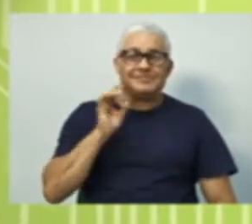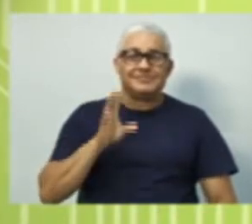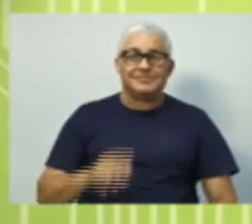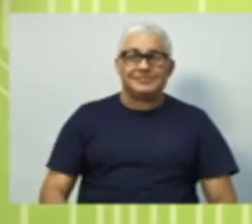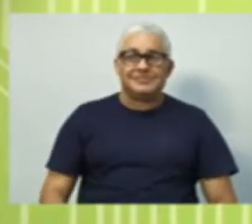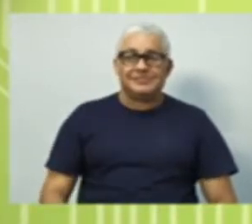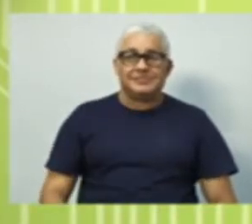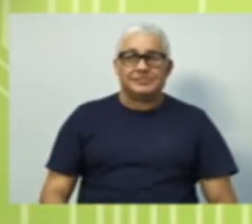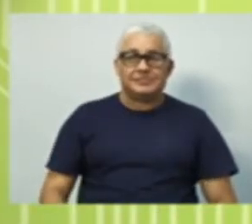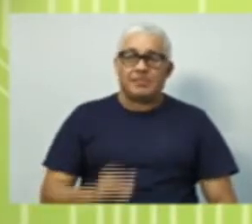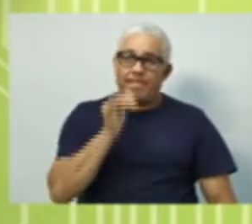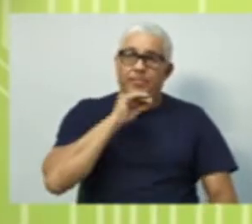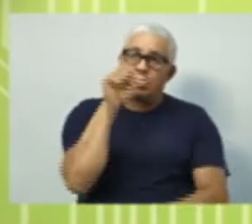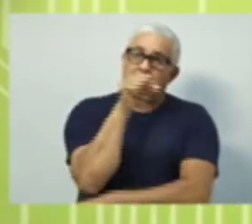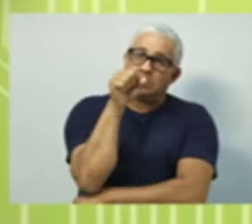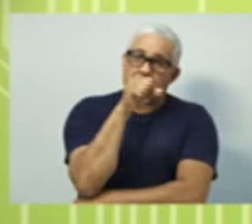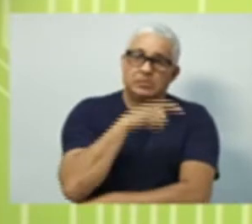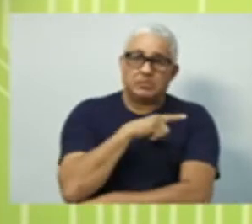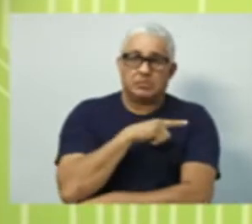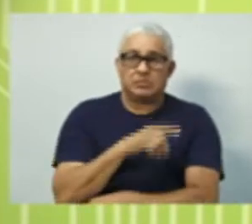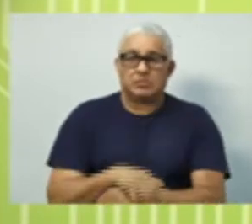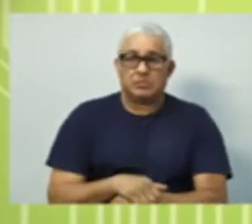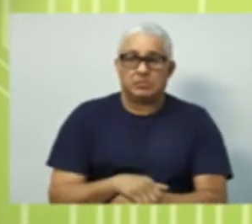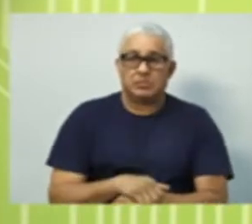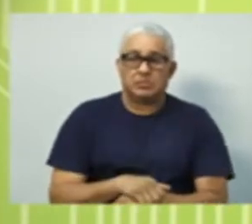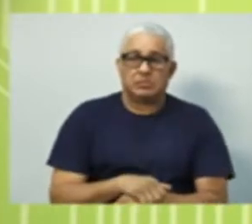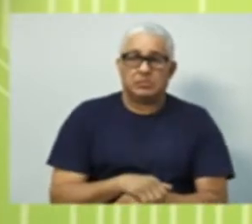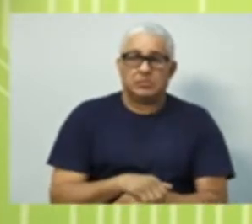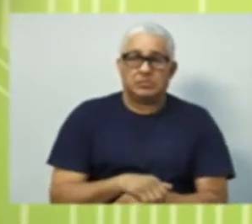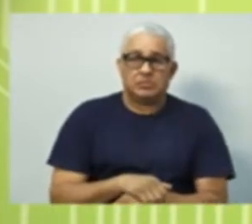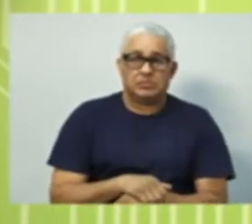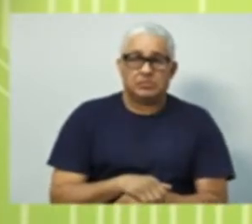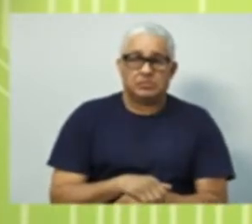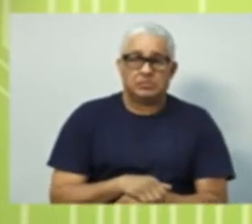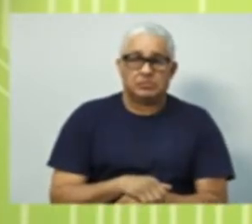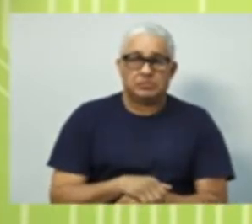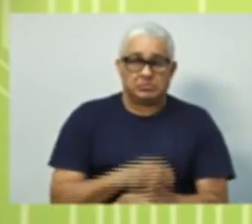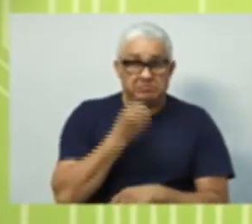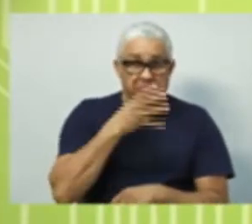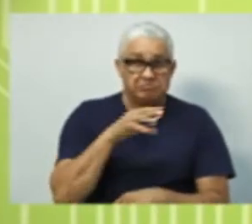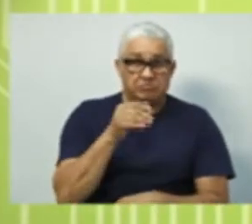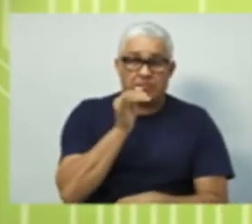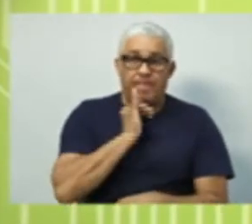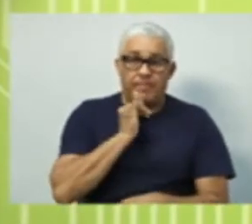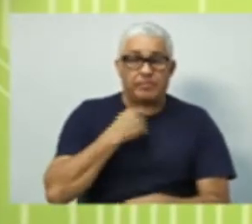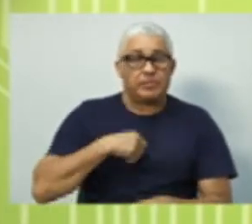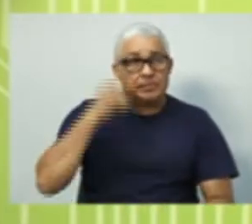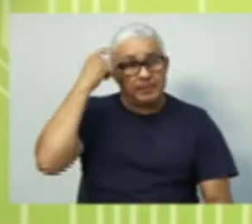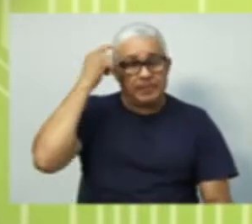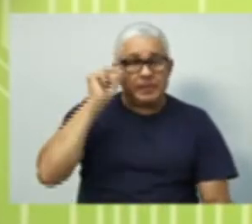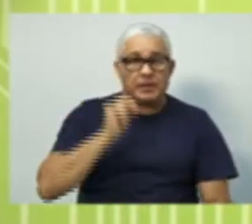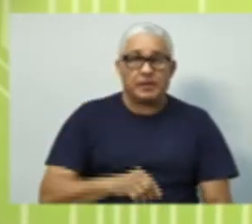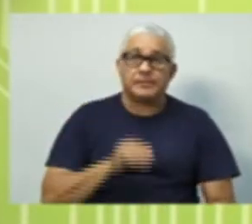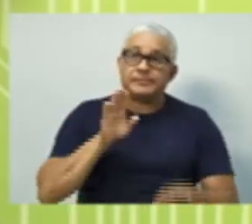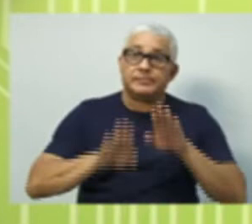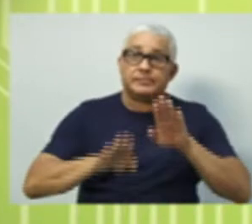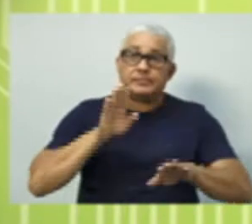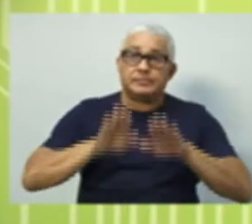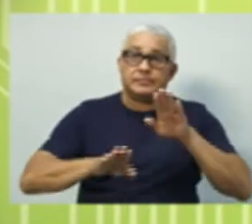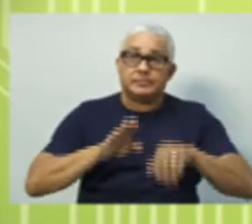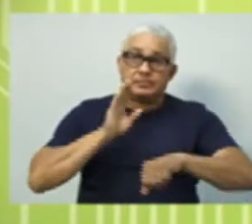ao orçamento? Pense numa coisa pequena, pense numa coisa simples, né? Comece pensando no seu